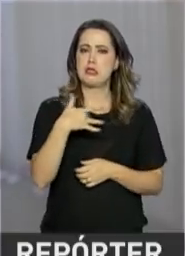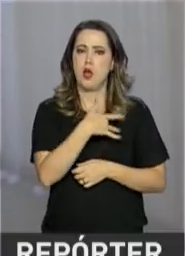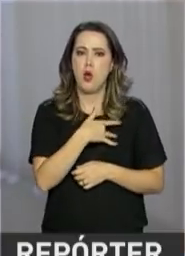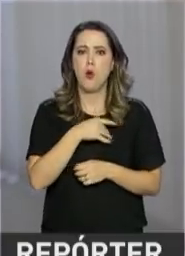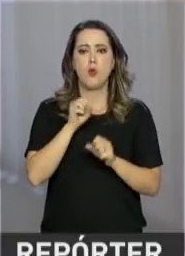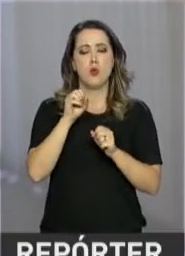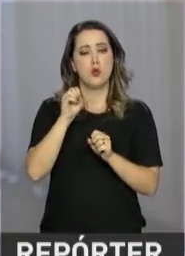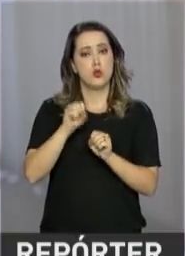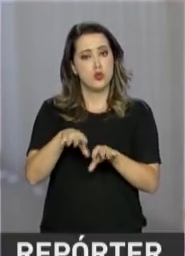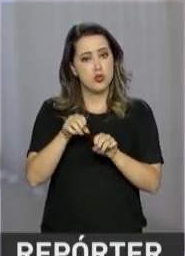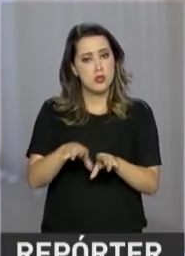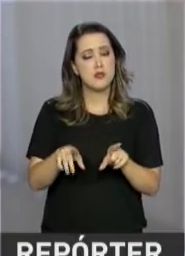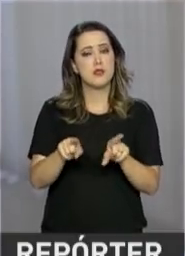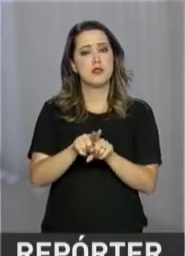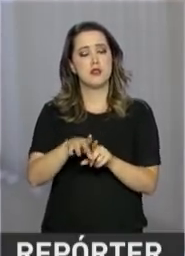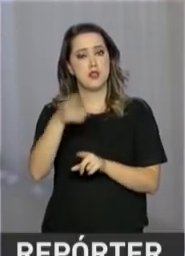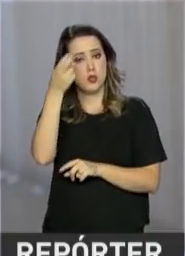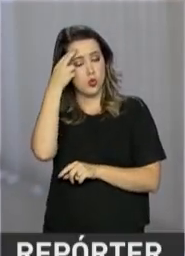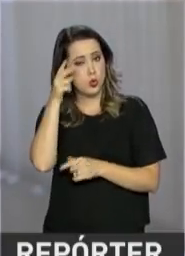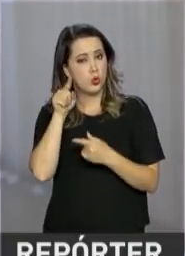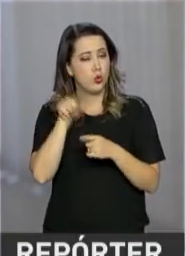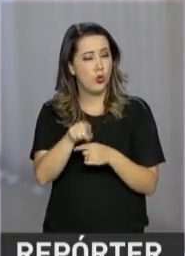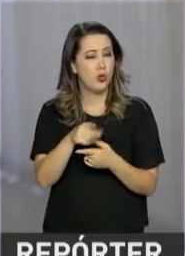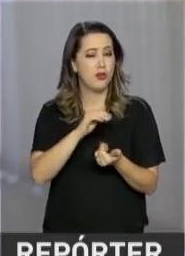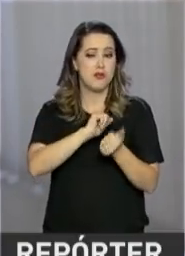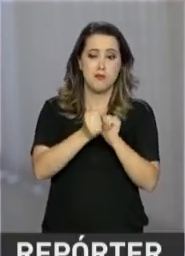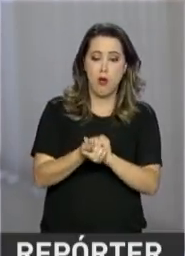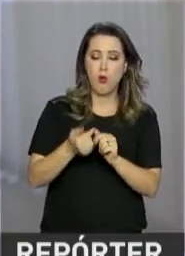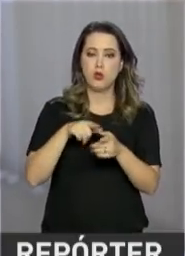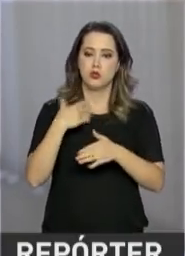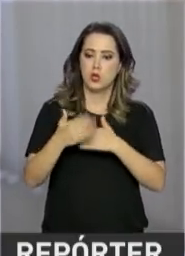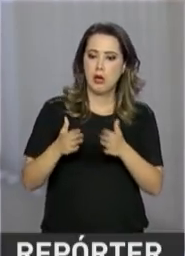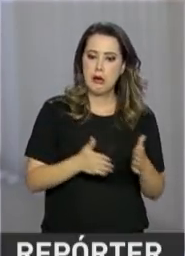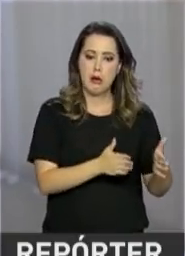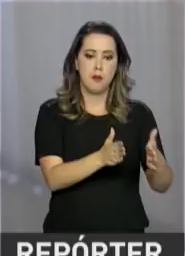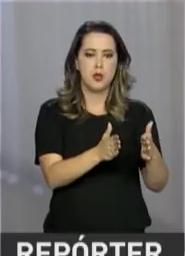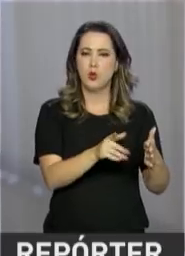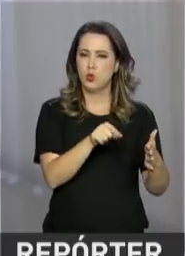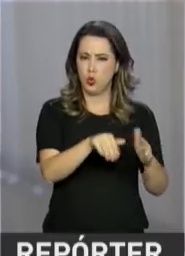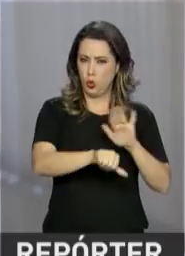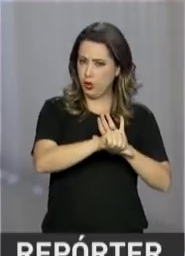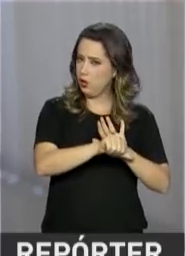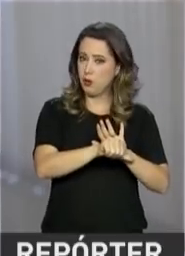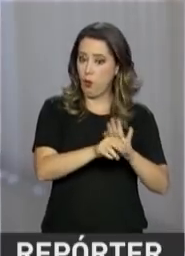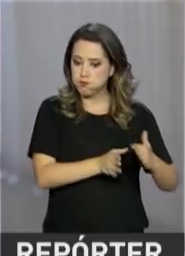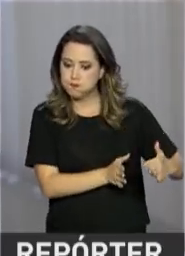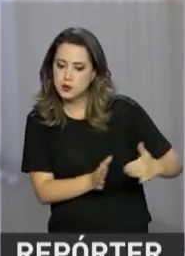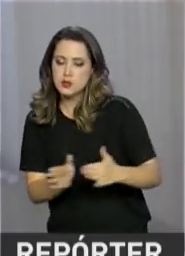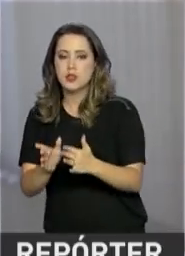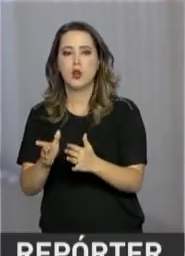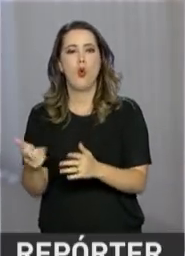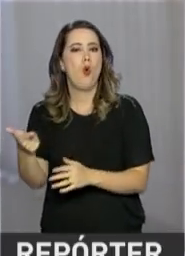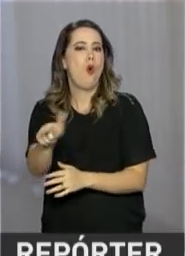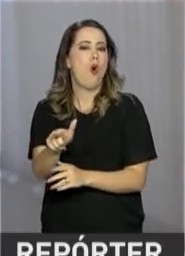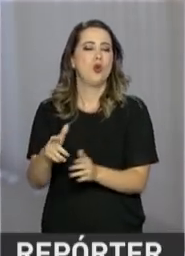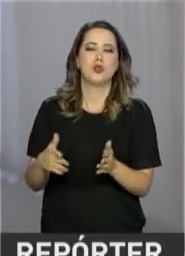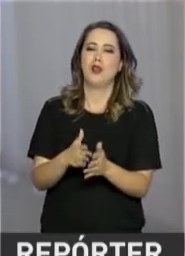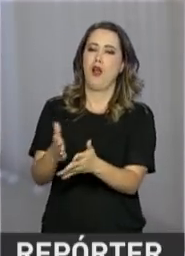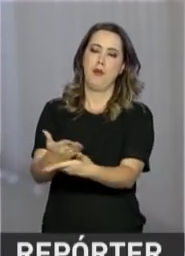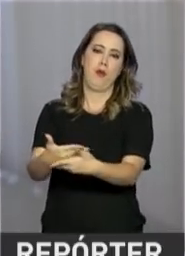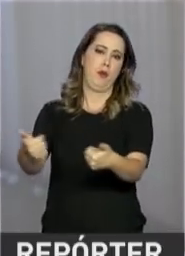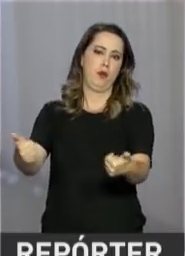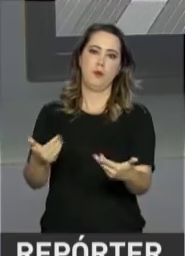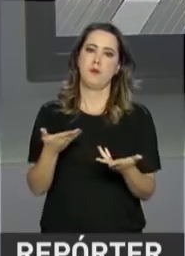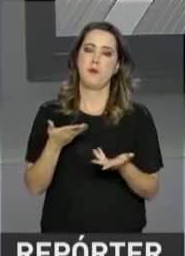de assistência, de esporte, de cultura, para que eles sigam um outro caminho que não aquele da criminalidade e